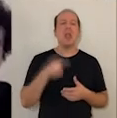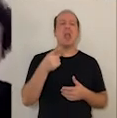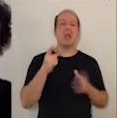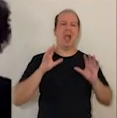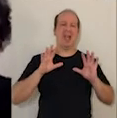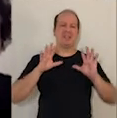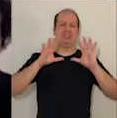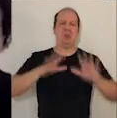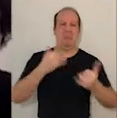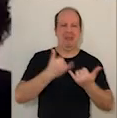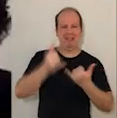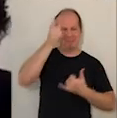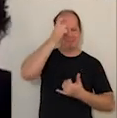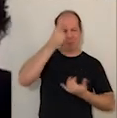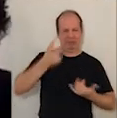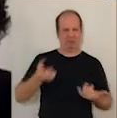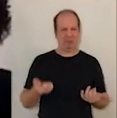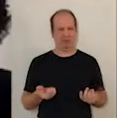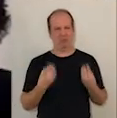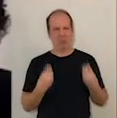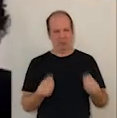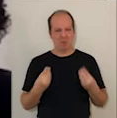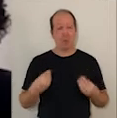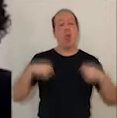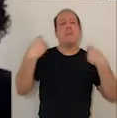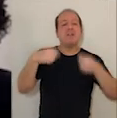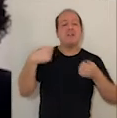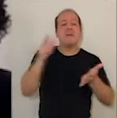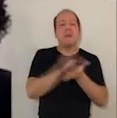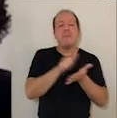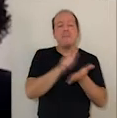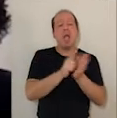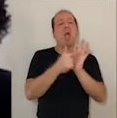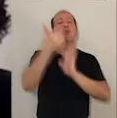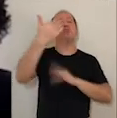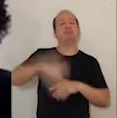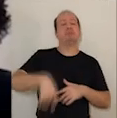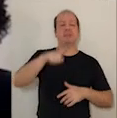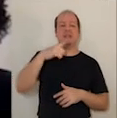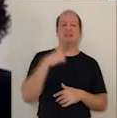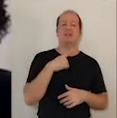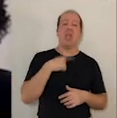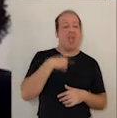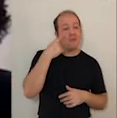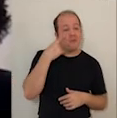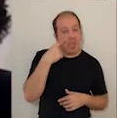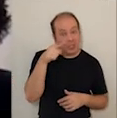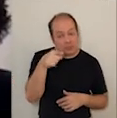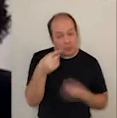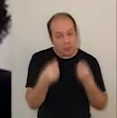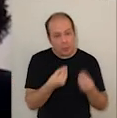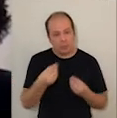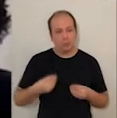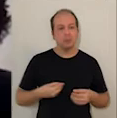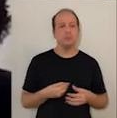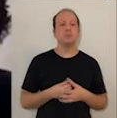um demônio. Porque eu precisava deste papel, a prova da patifaria. Veja o senhor mesmo, excelência.